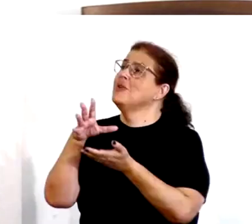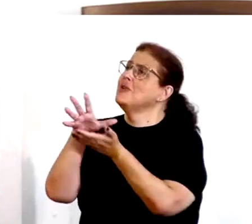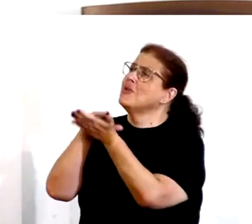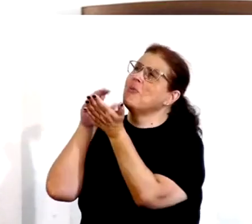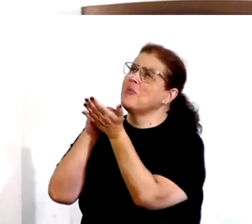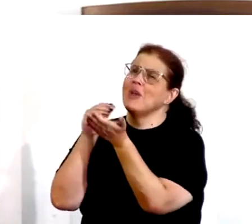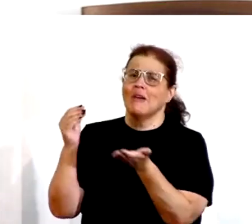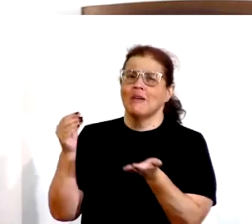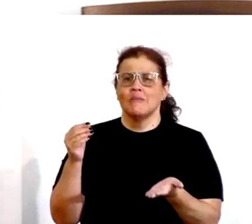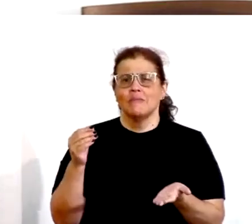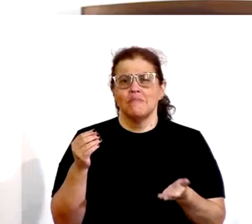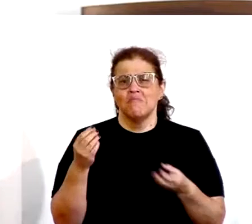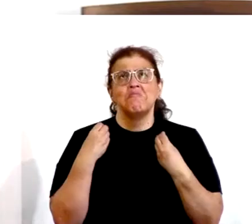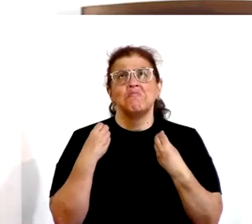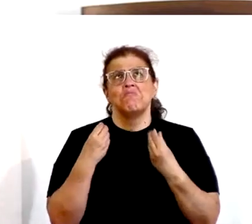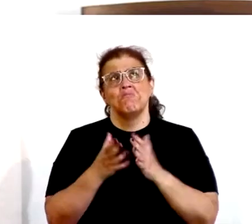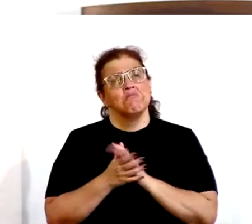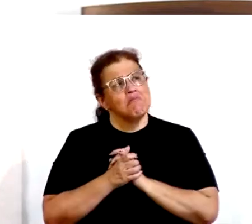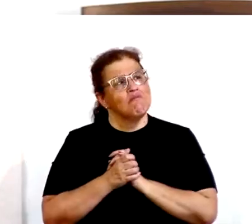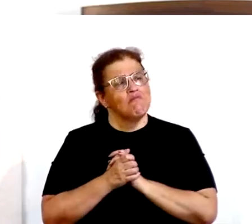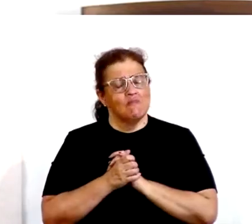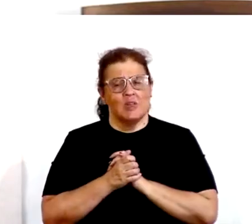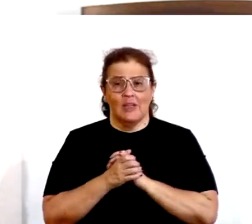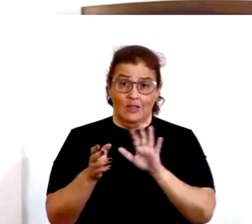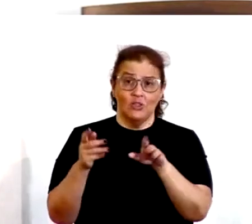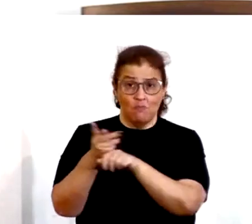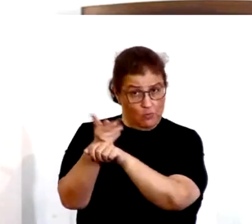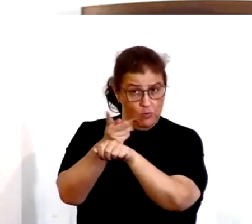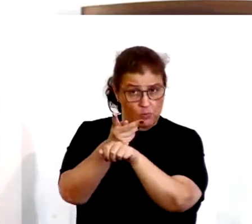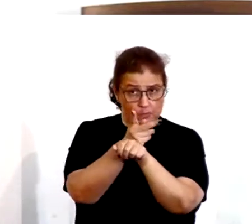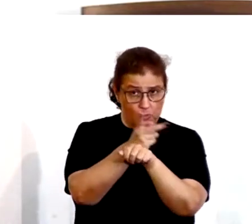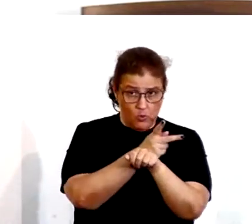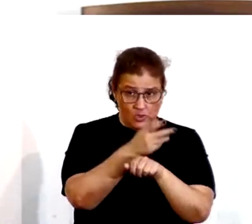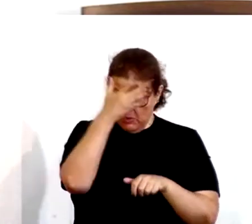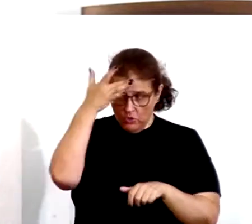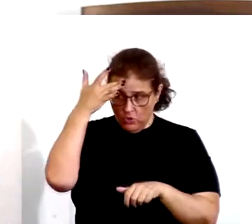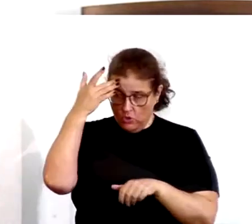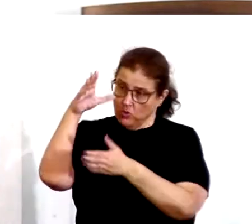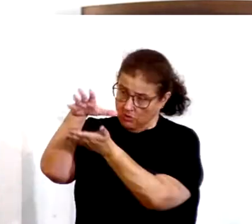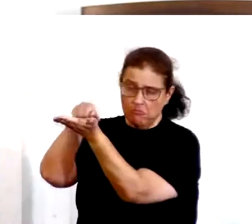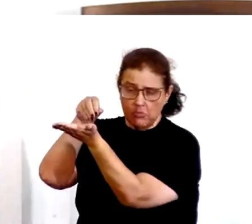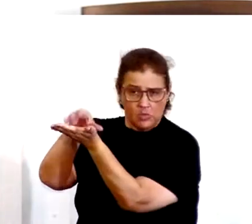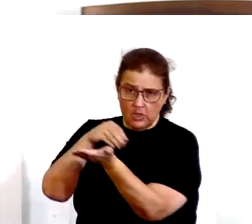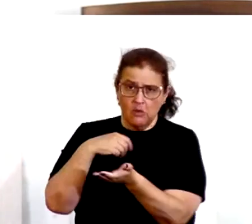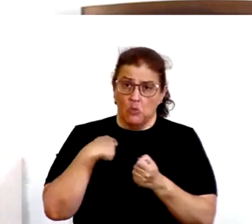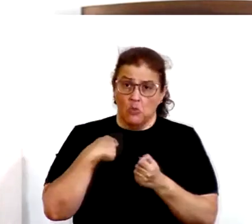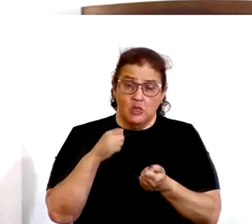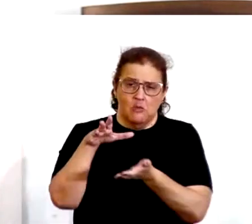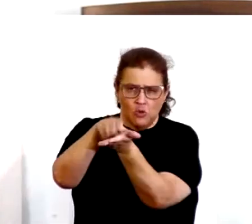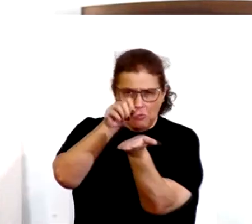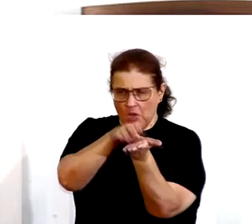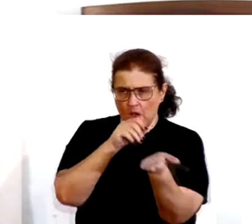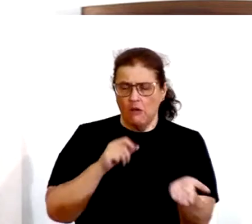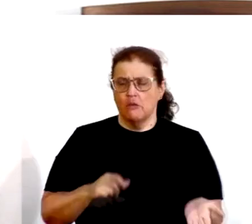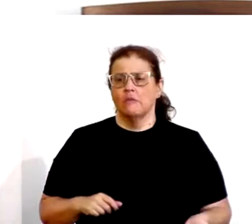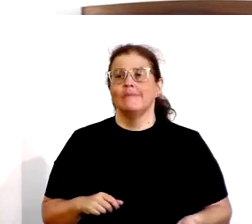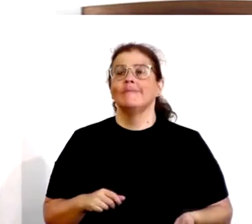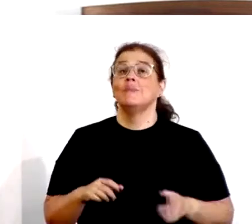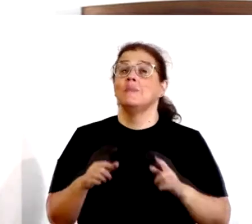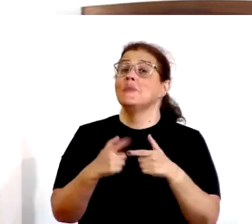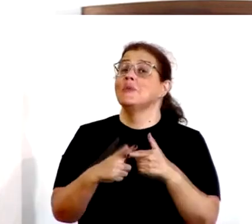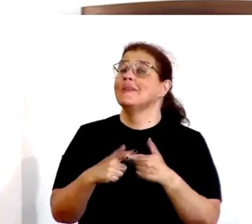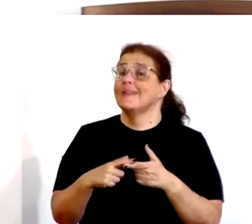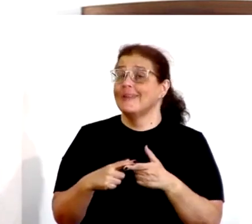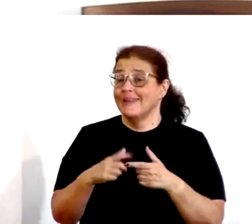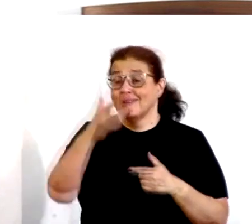pessoas, modelos para seguirmos. Não é verdade? Isso faz parte do ser humano. O ser humano depende disso.